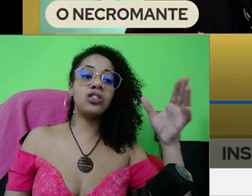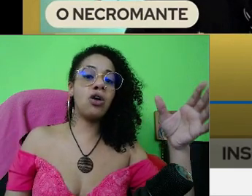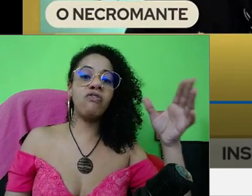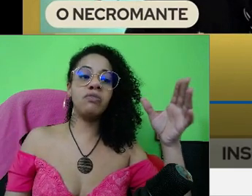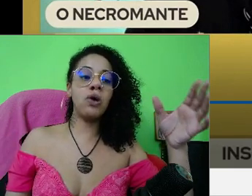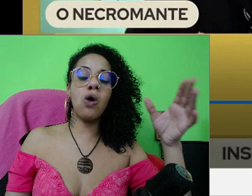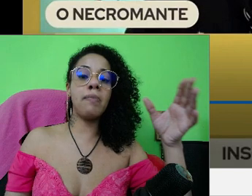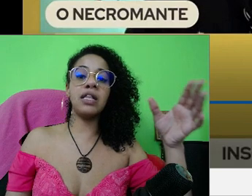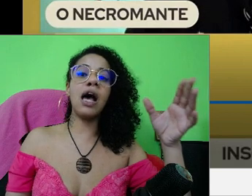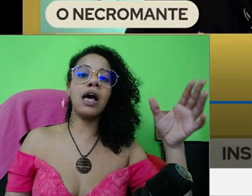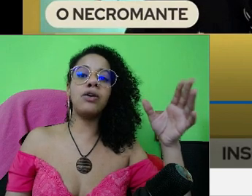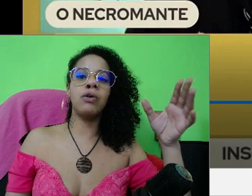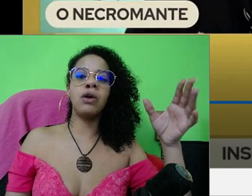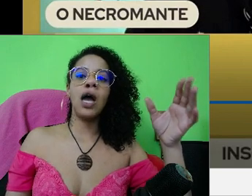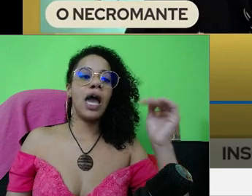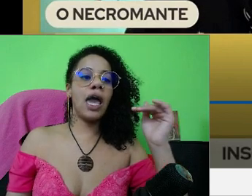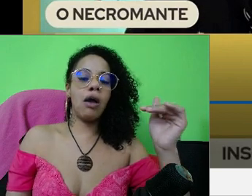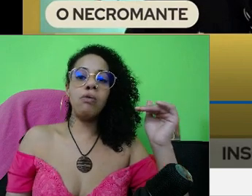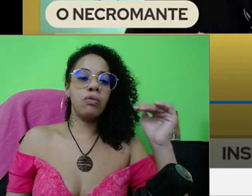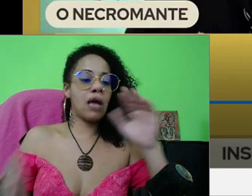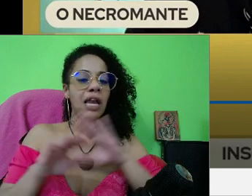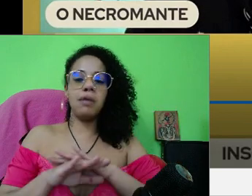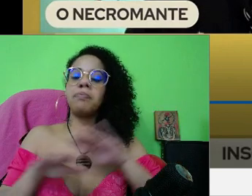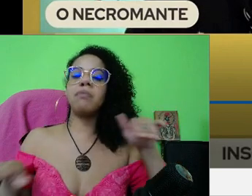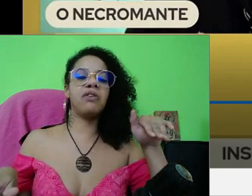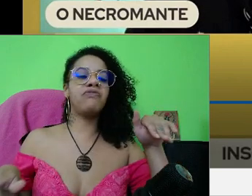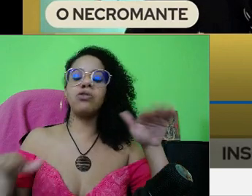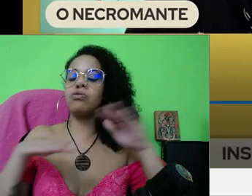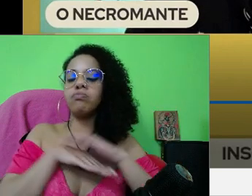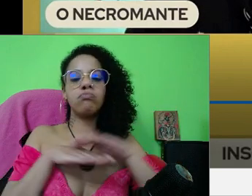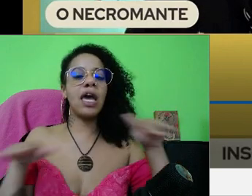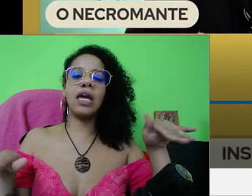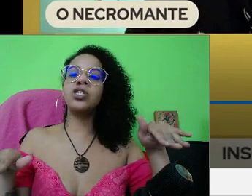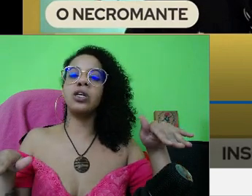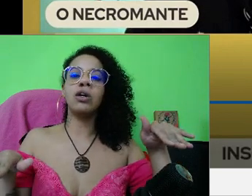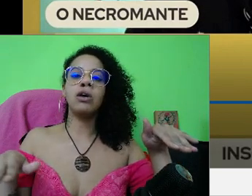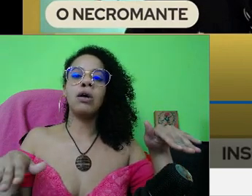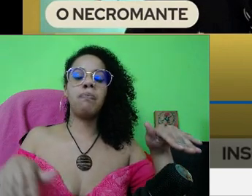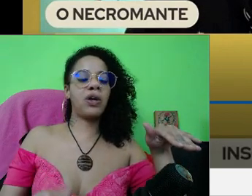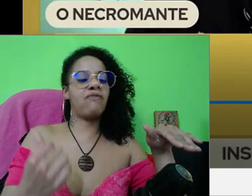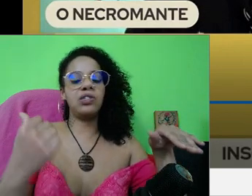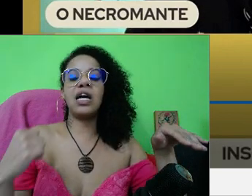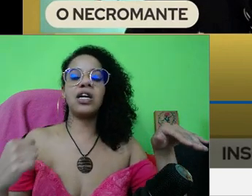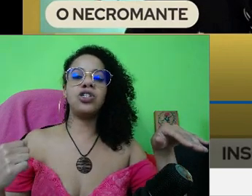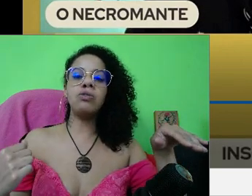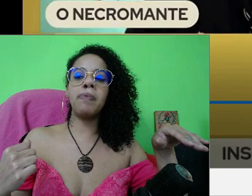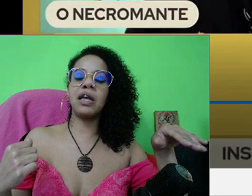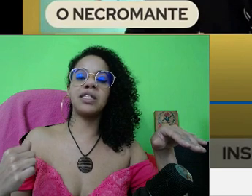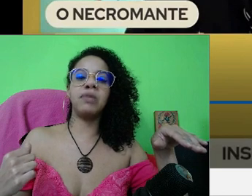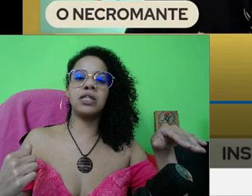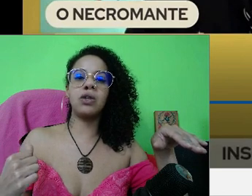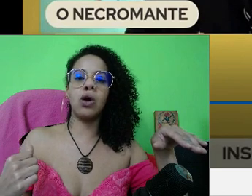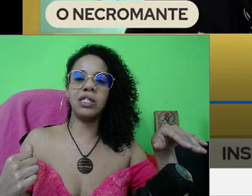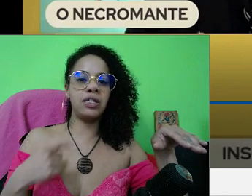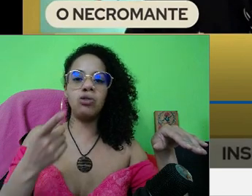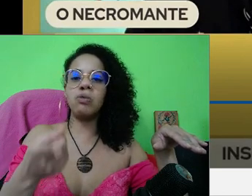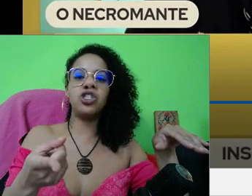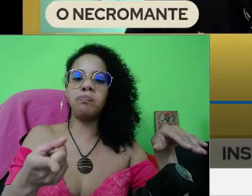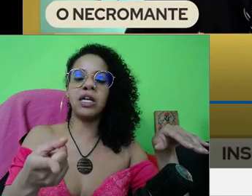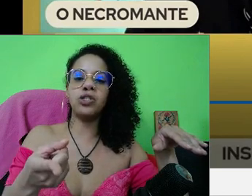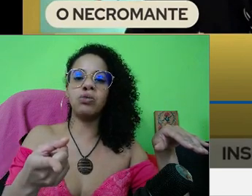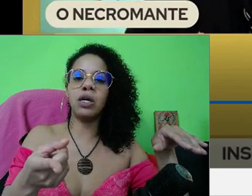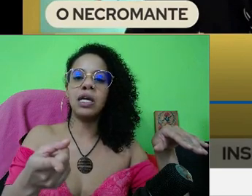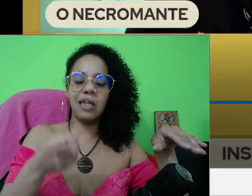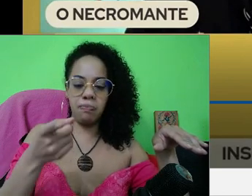Leia de novo meu comentário eu ali para mim foi o Andy porque você agiu pelas minhas costas